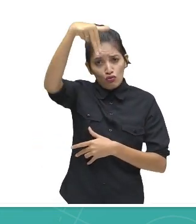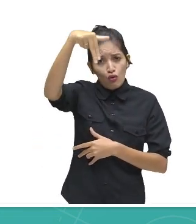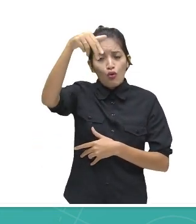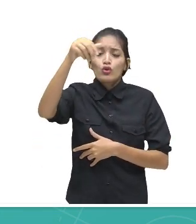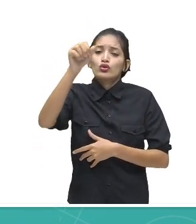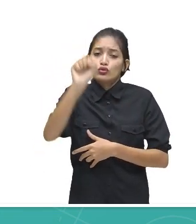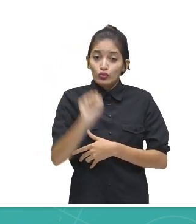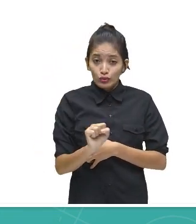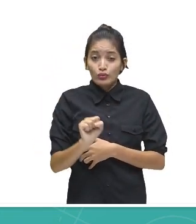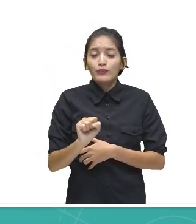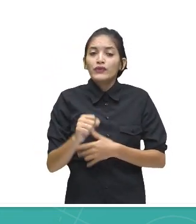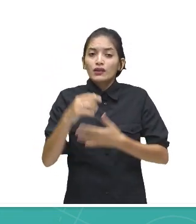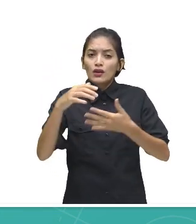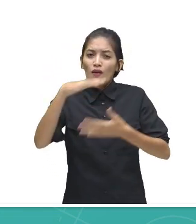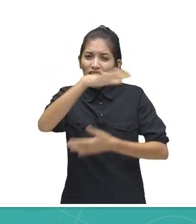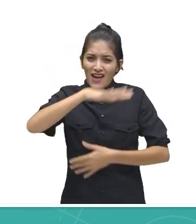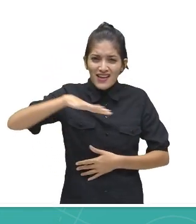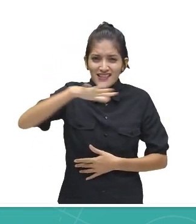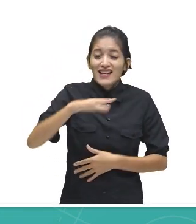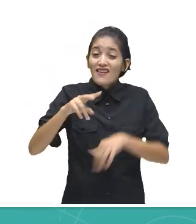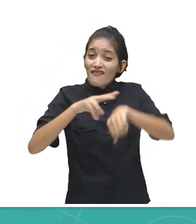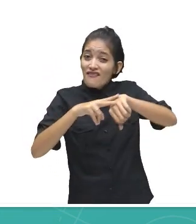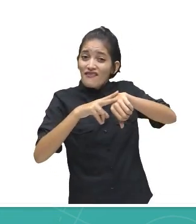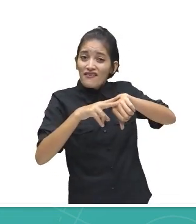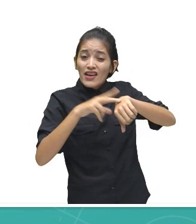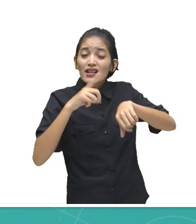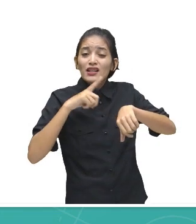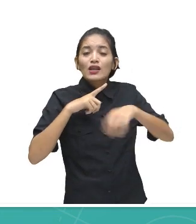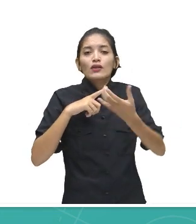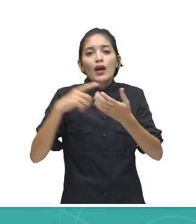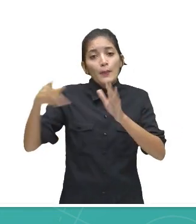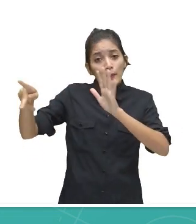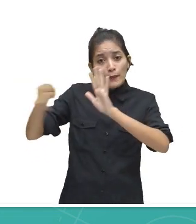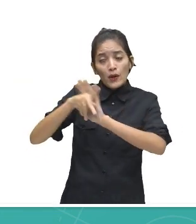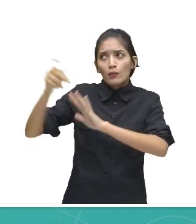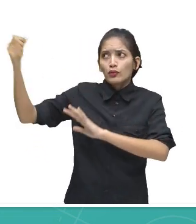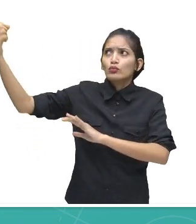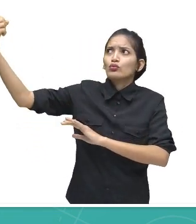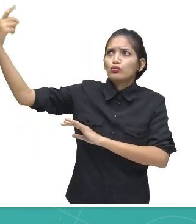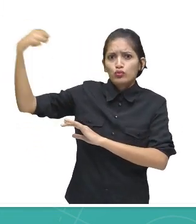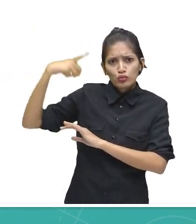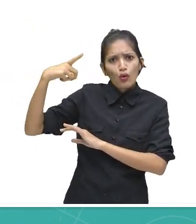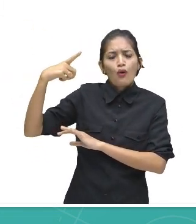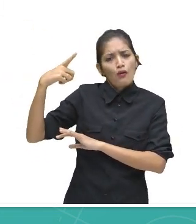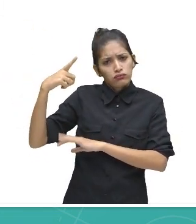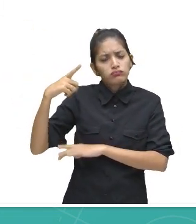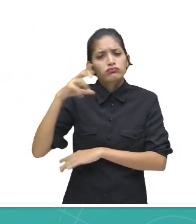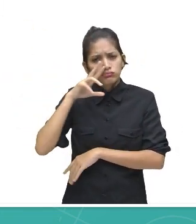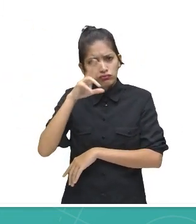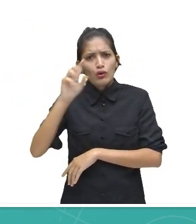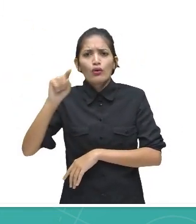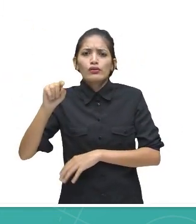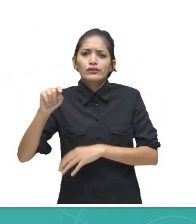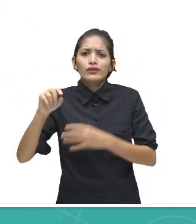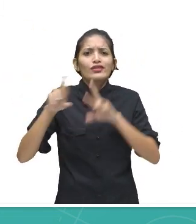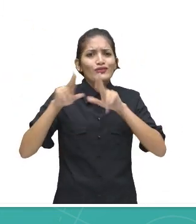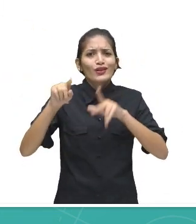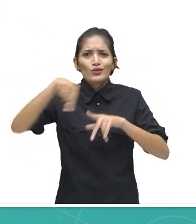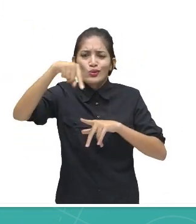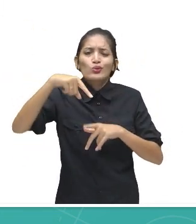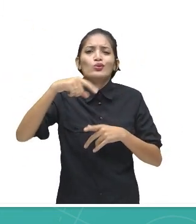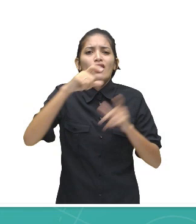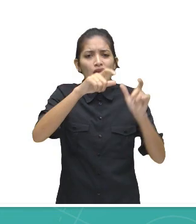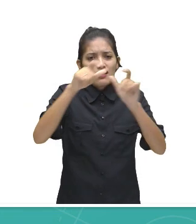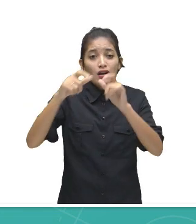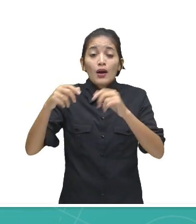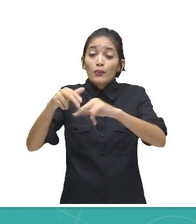destacada em verde é uma área que recebe energia do Sol de maneira muito mais forte do que em outras áreas. Por isso que chama